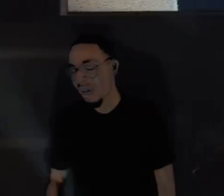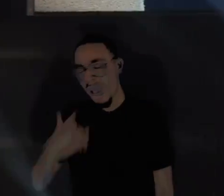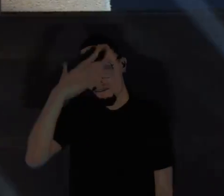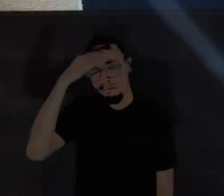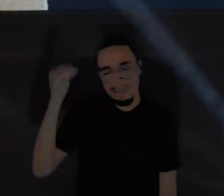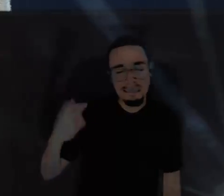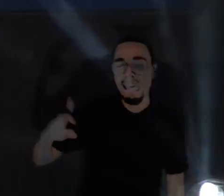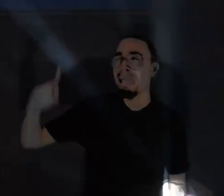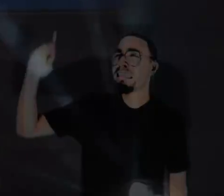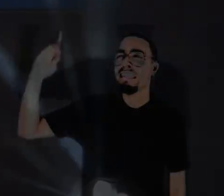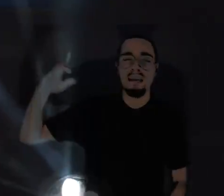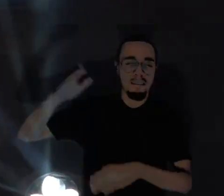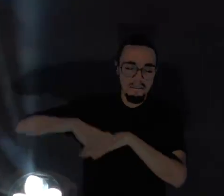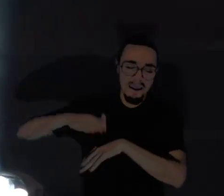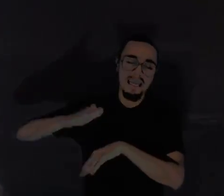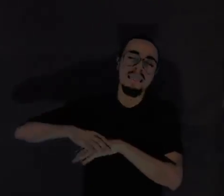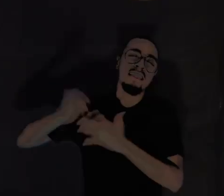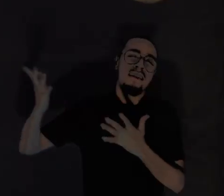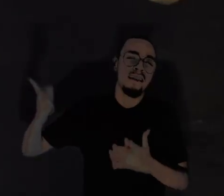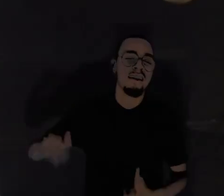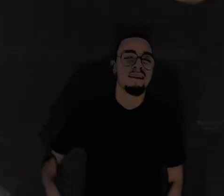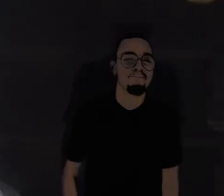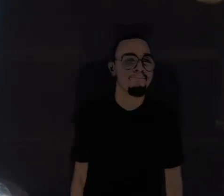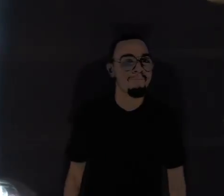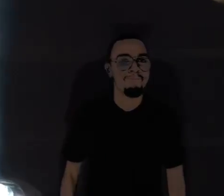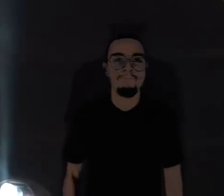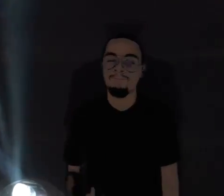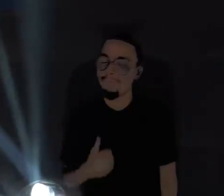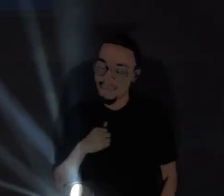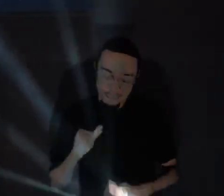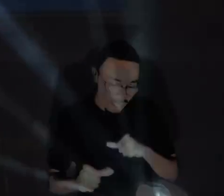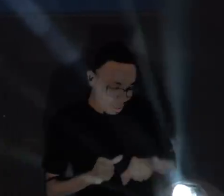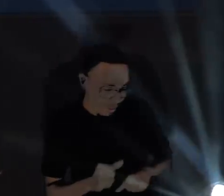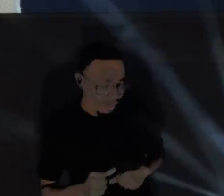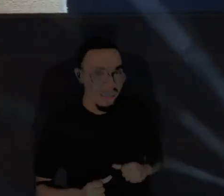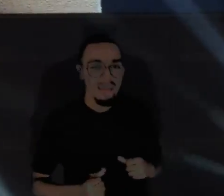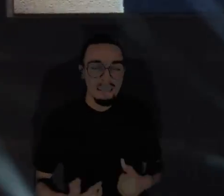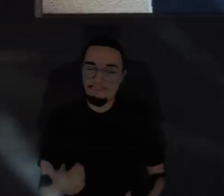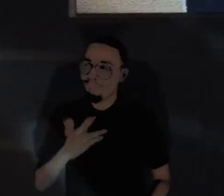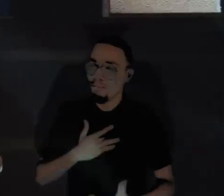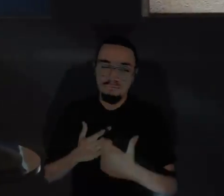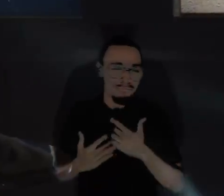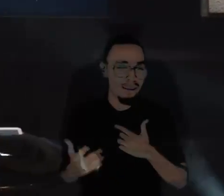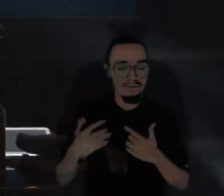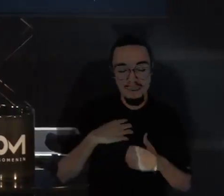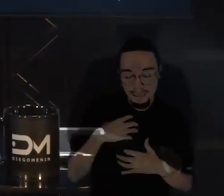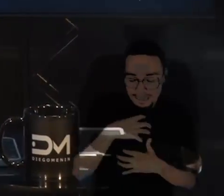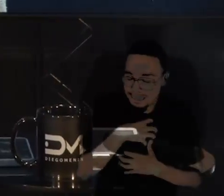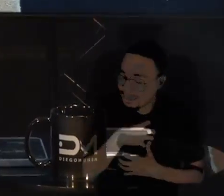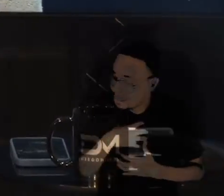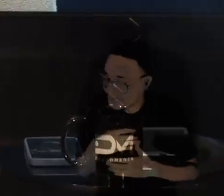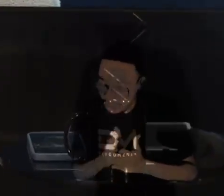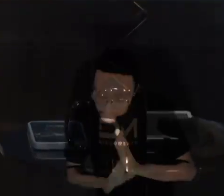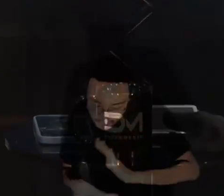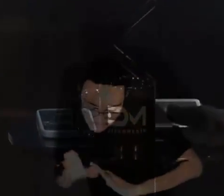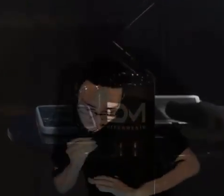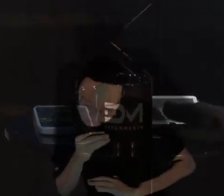perder a essência. Você já não é mais o mesmo, está começando a afetar a adoração. Mas essa síndrome vai cair por terra